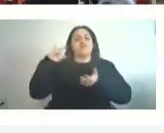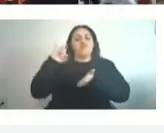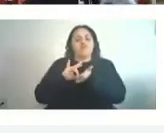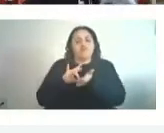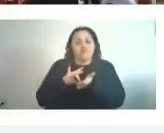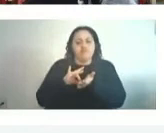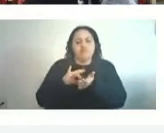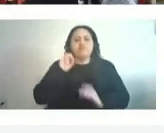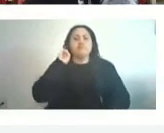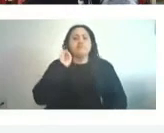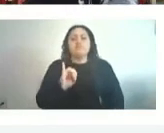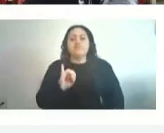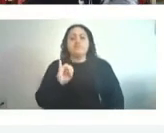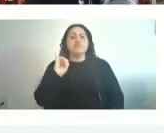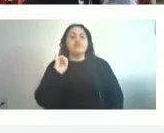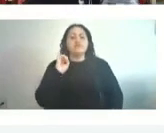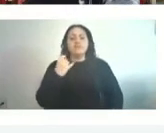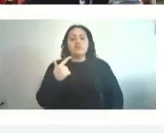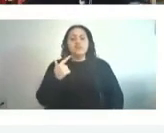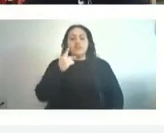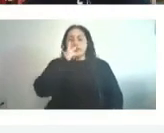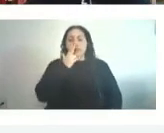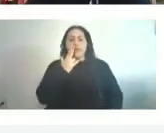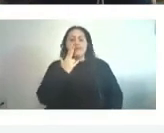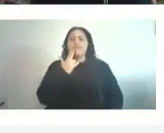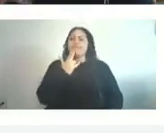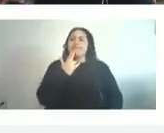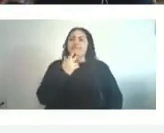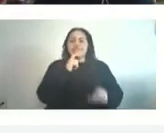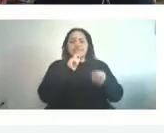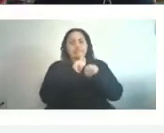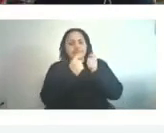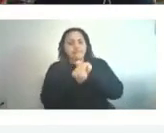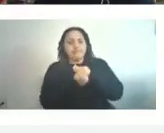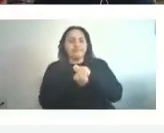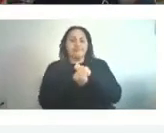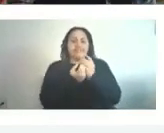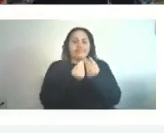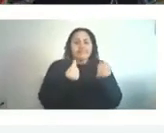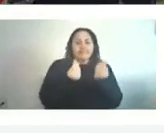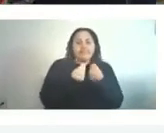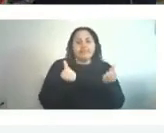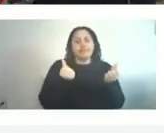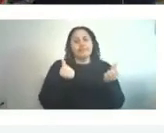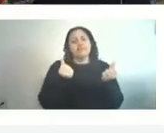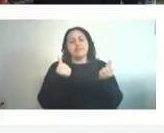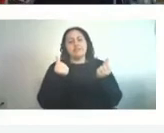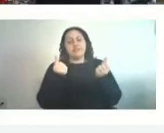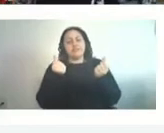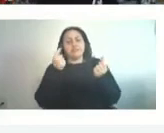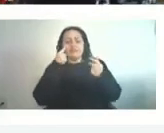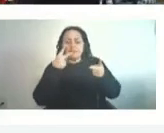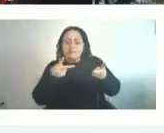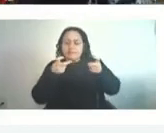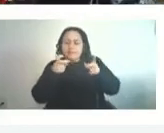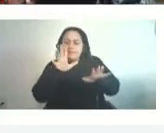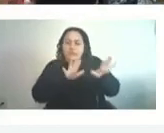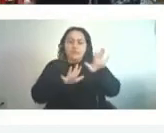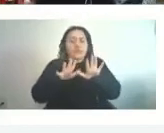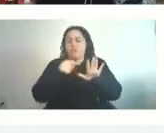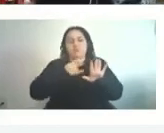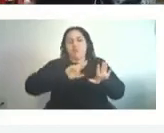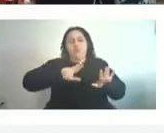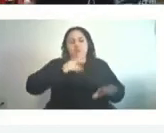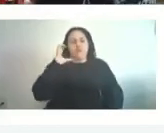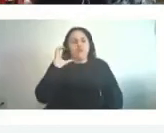né, a interpretação, a sensibilidade, o feeling, não é científico, né? Só é científico aquilo que